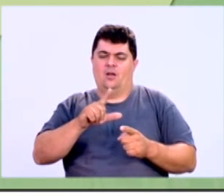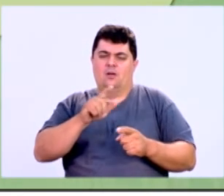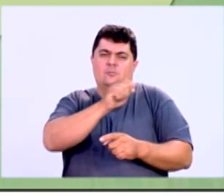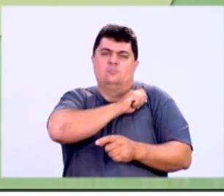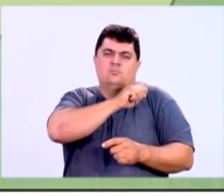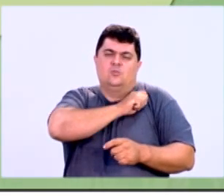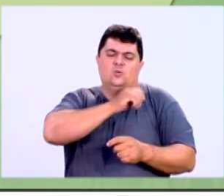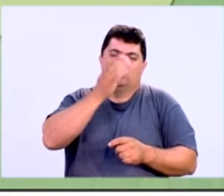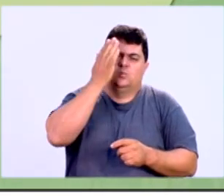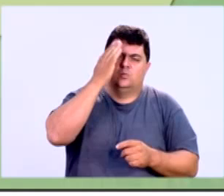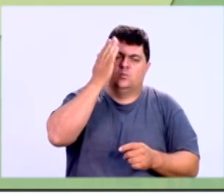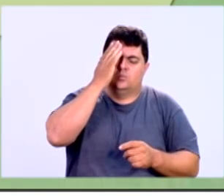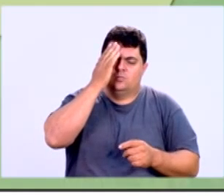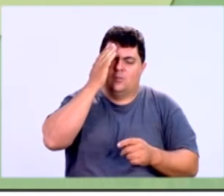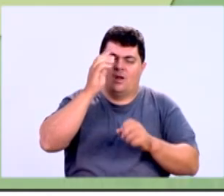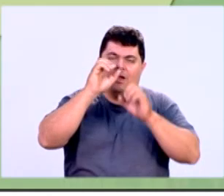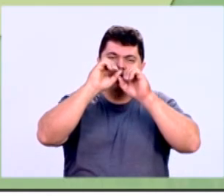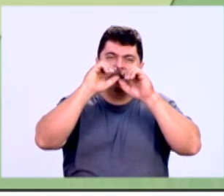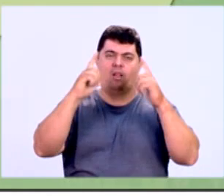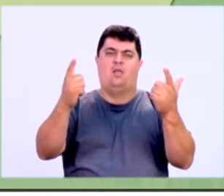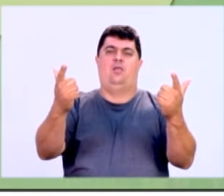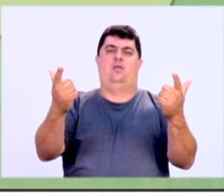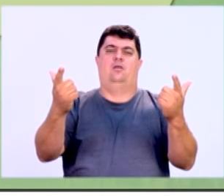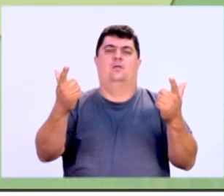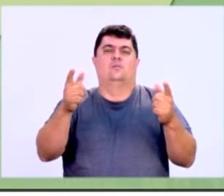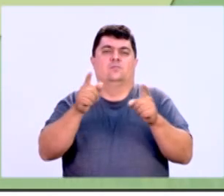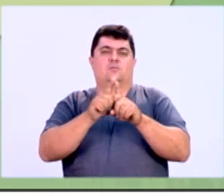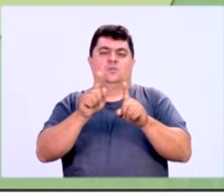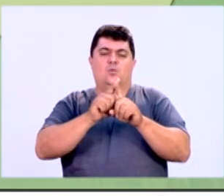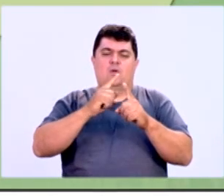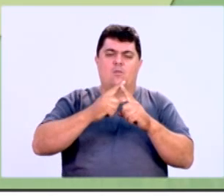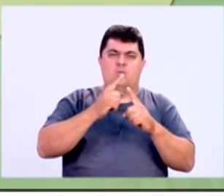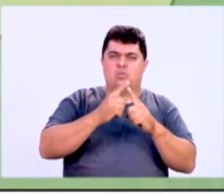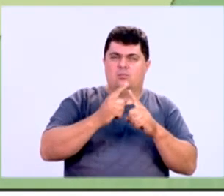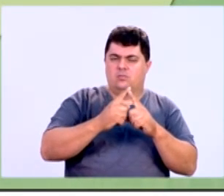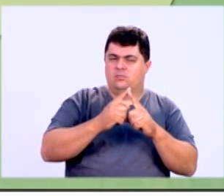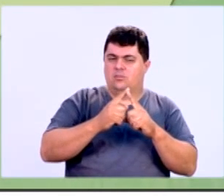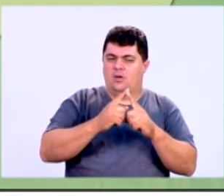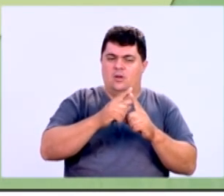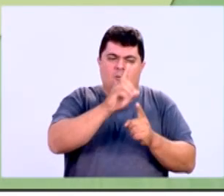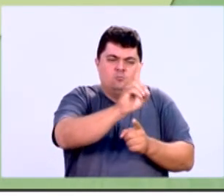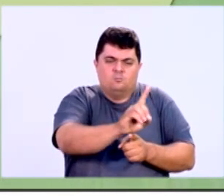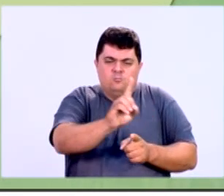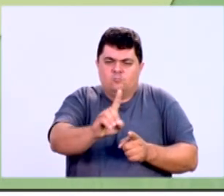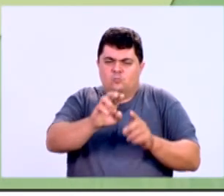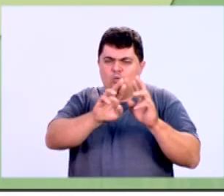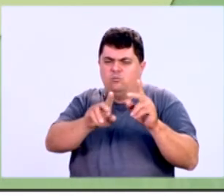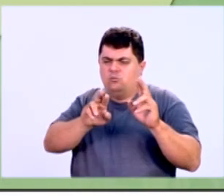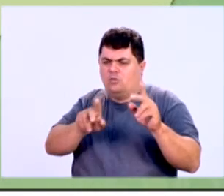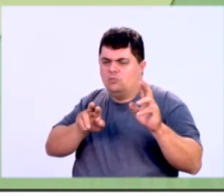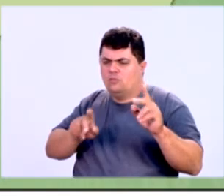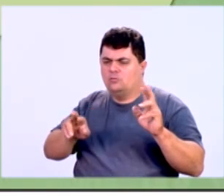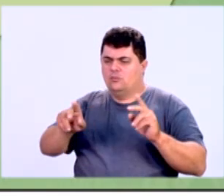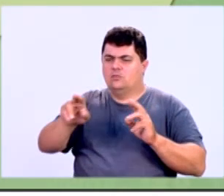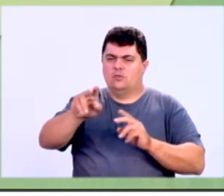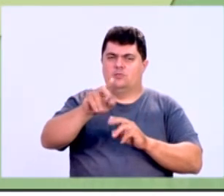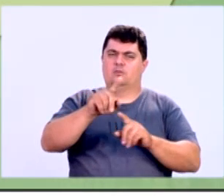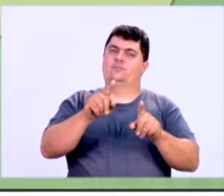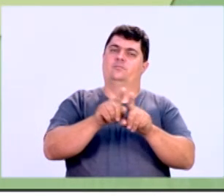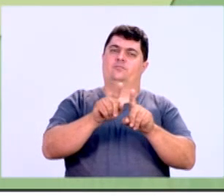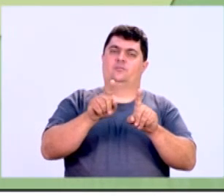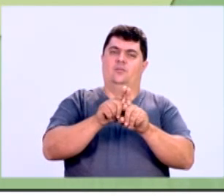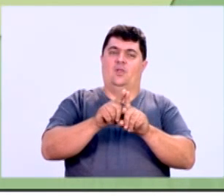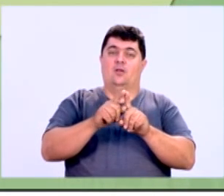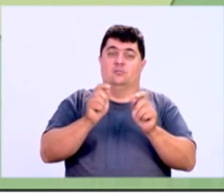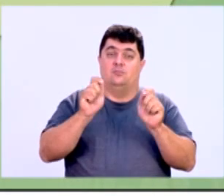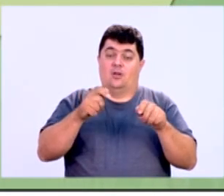demandas, principalmente com relação à diversidade e à inclusão dos alunos da EJA, que geralmente